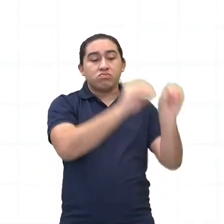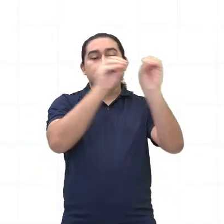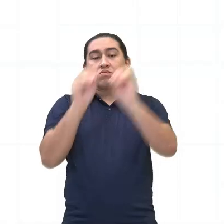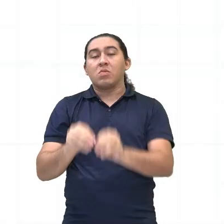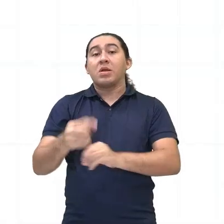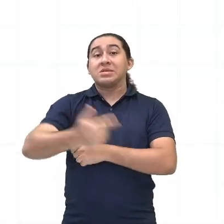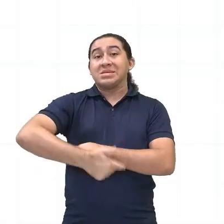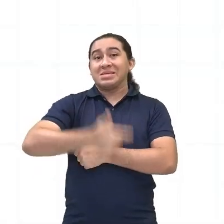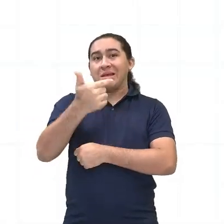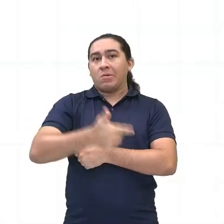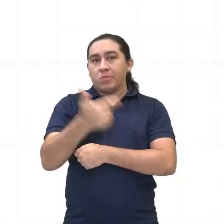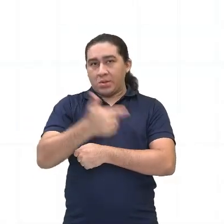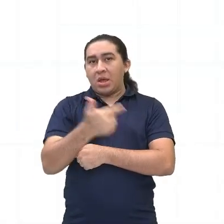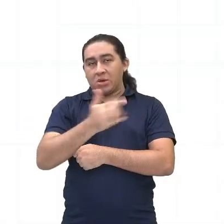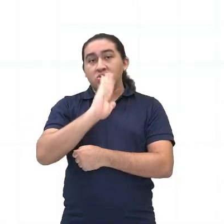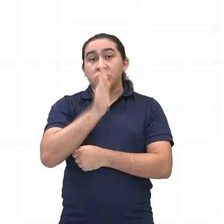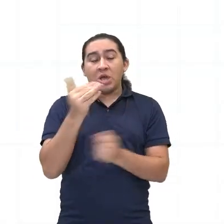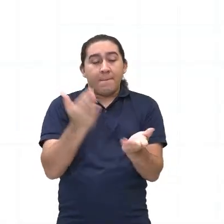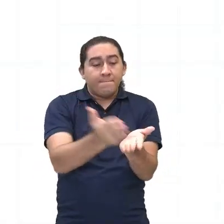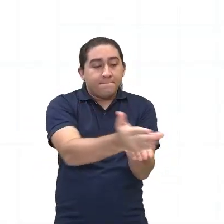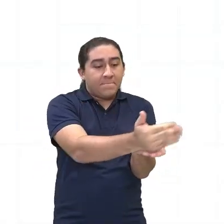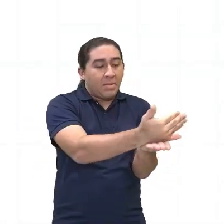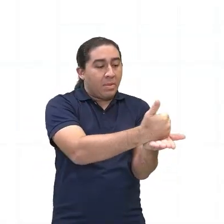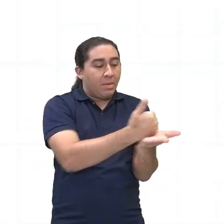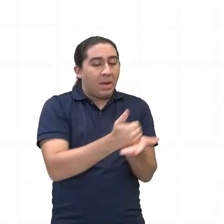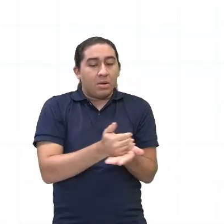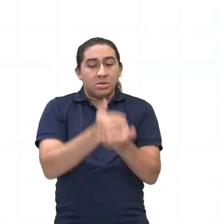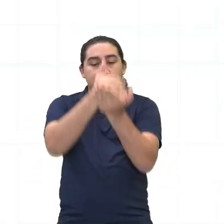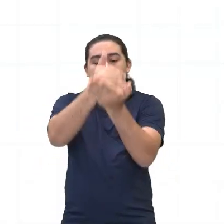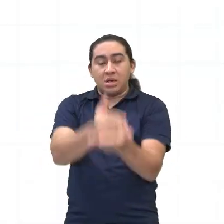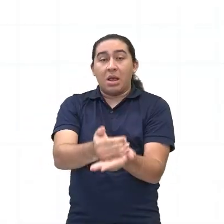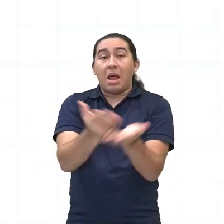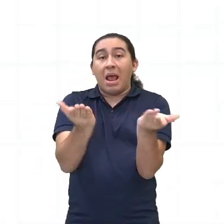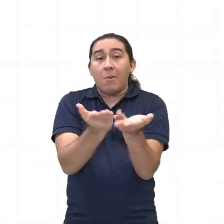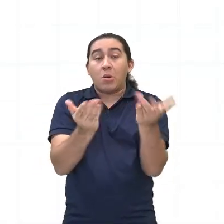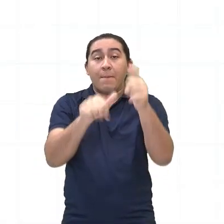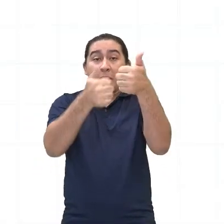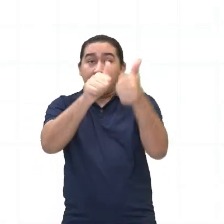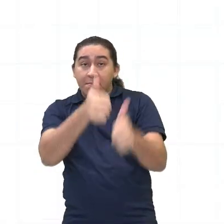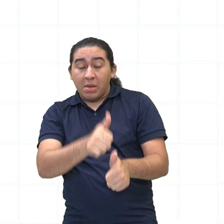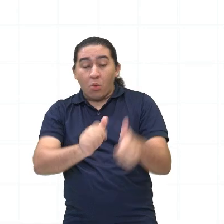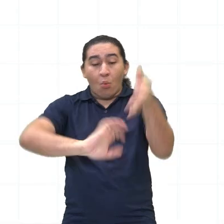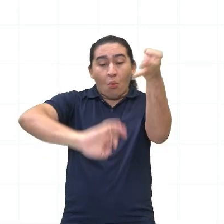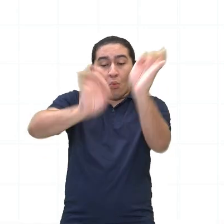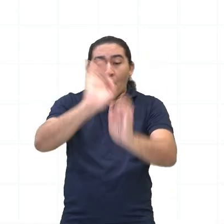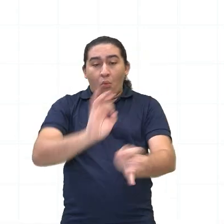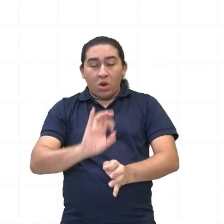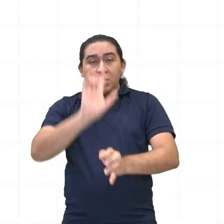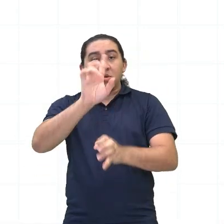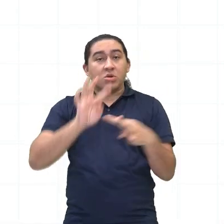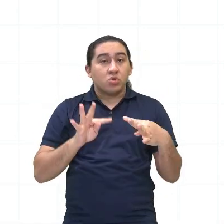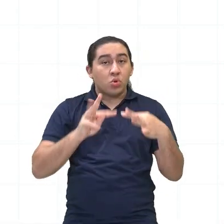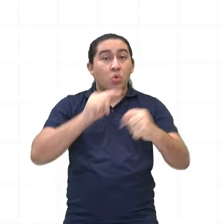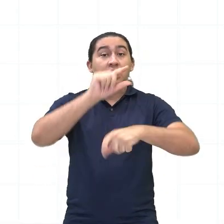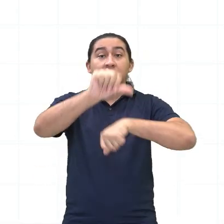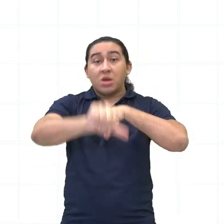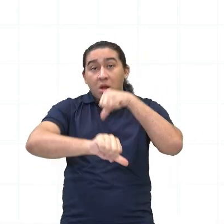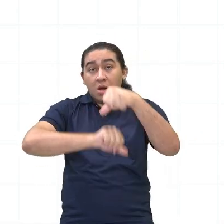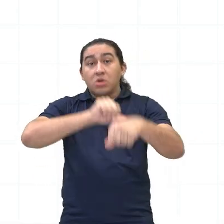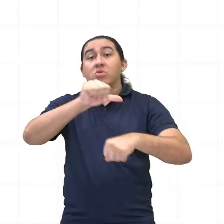setor secundário, onde vai ocorrer o quê? O processamento dessas matérias-primas, dessas transformações que